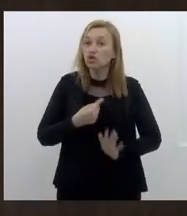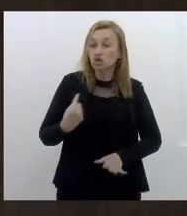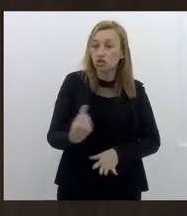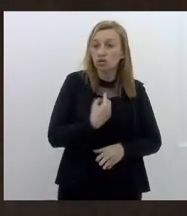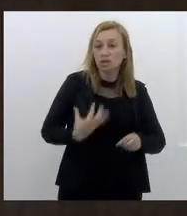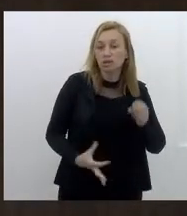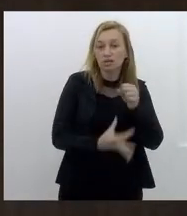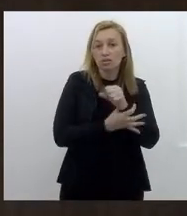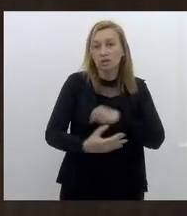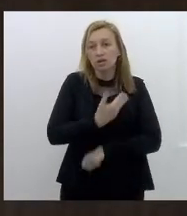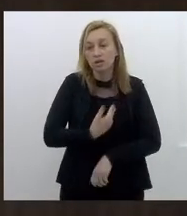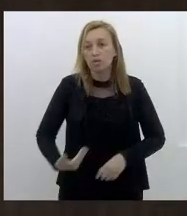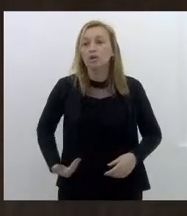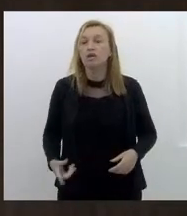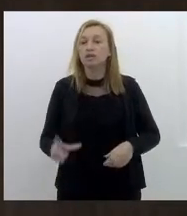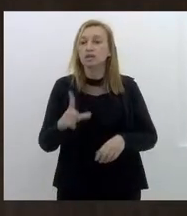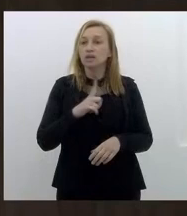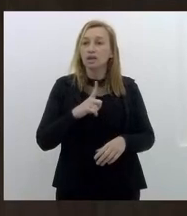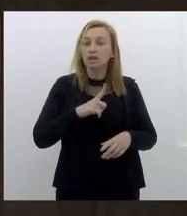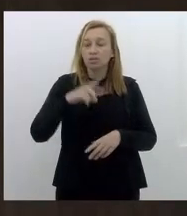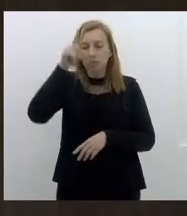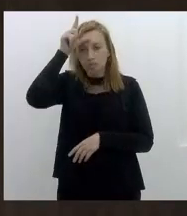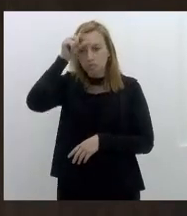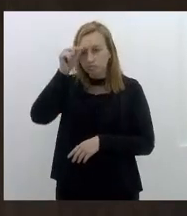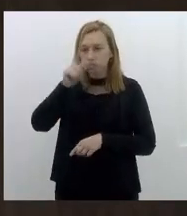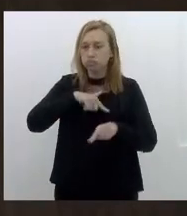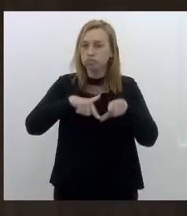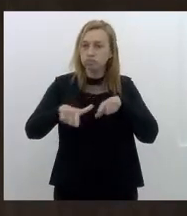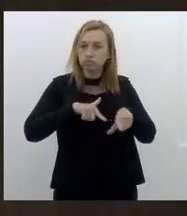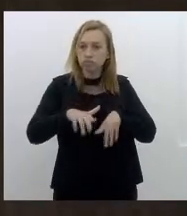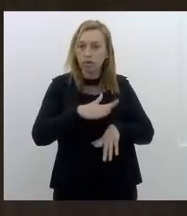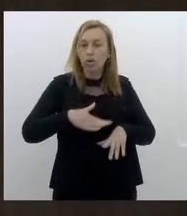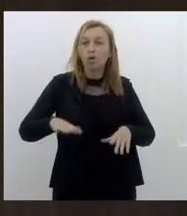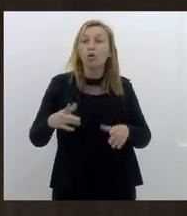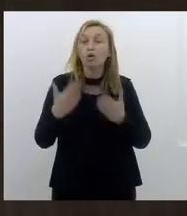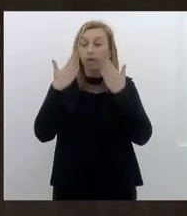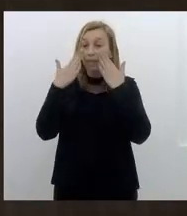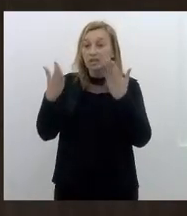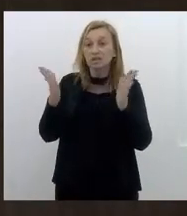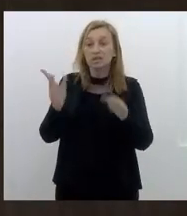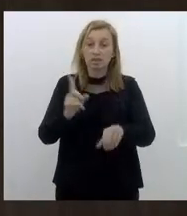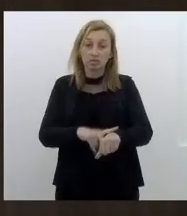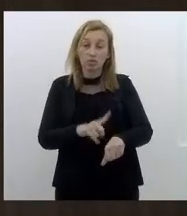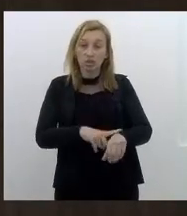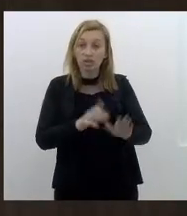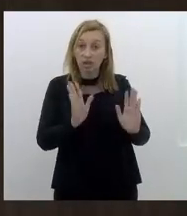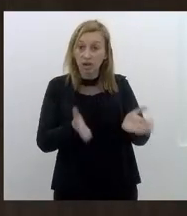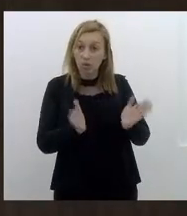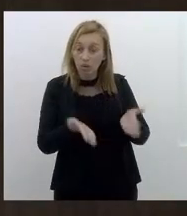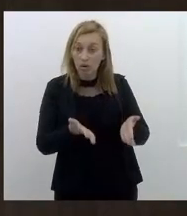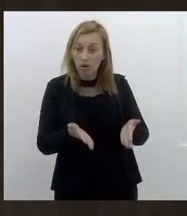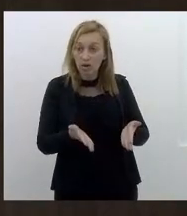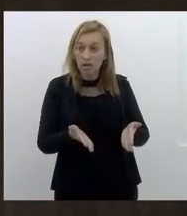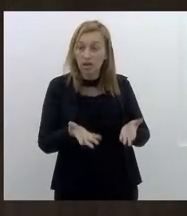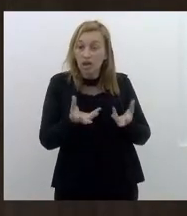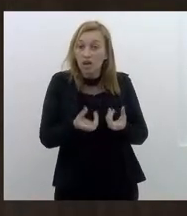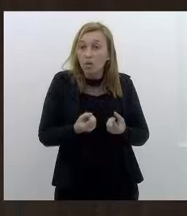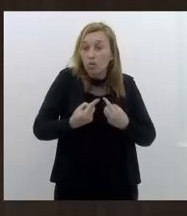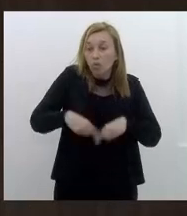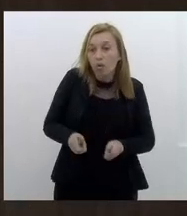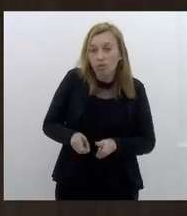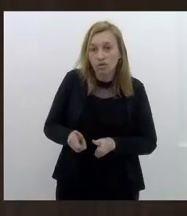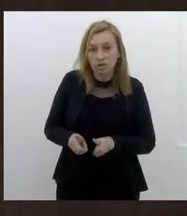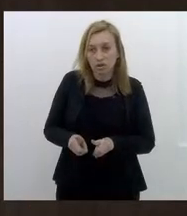nós da Segurança Pública teríamos um refrigério em nossas carreiras porém o que se apresenta neste pacote da maldade é uma afronta